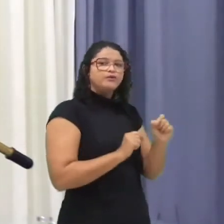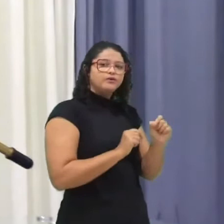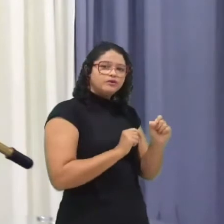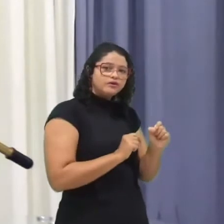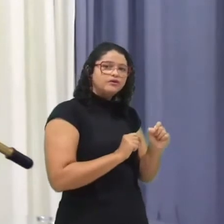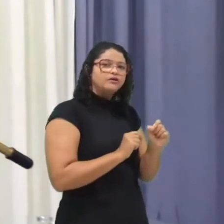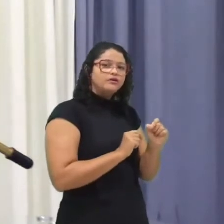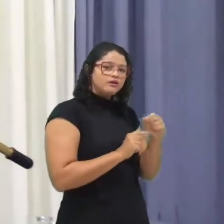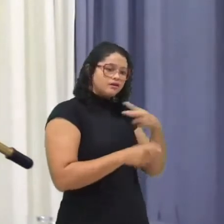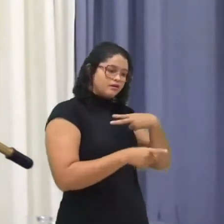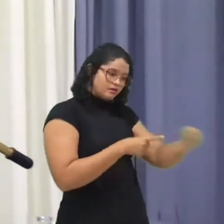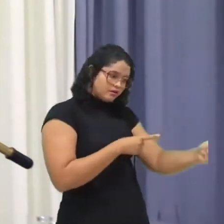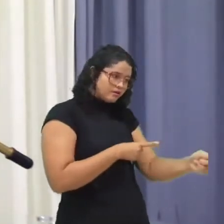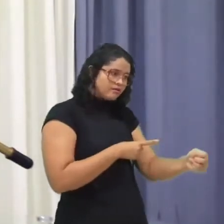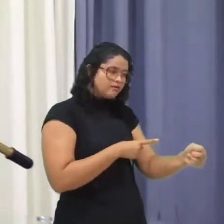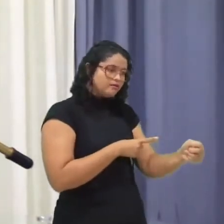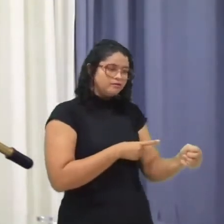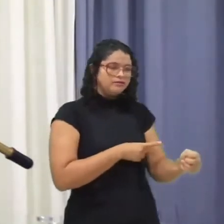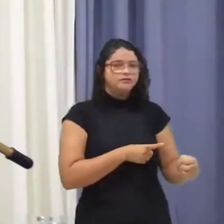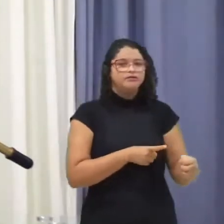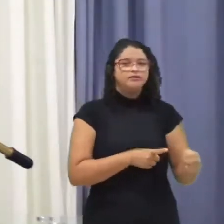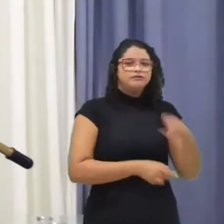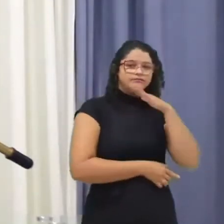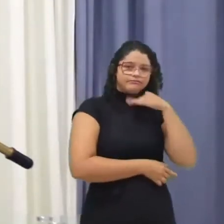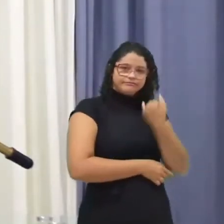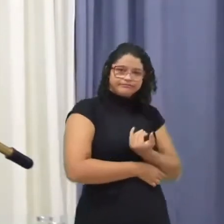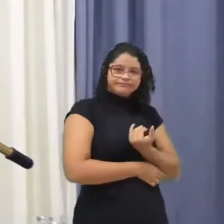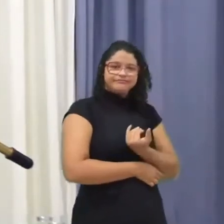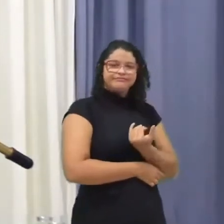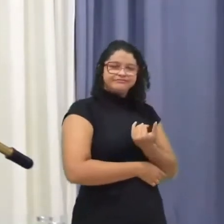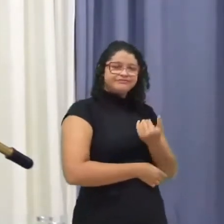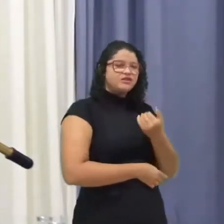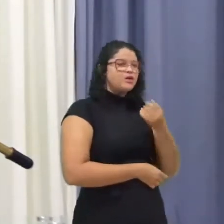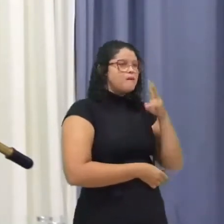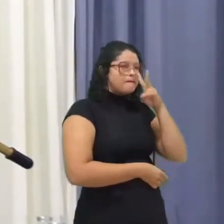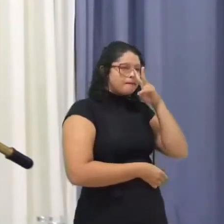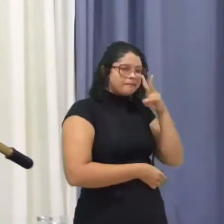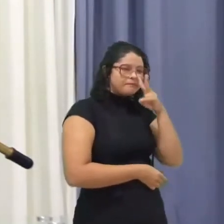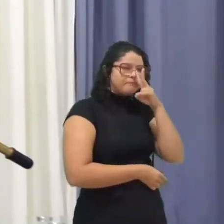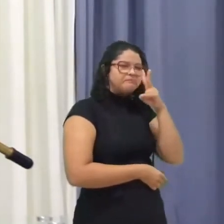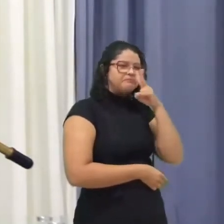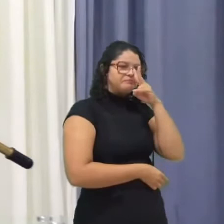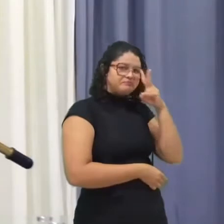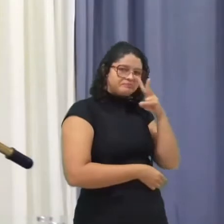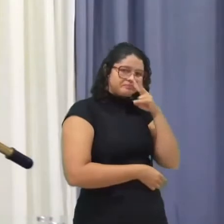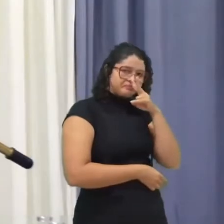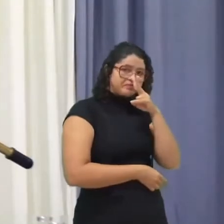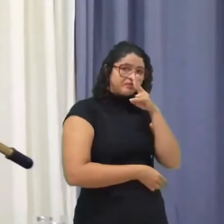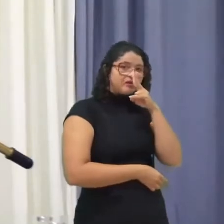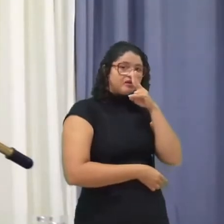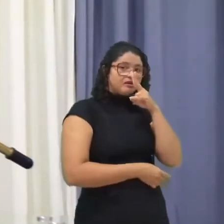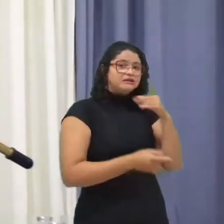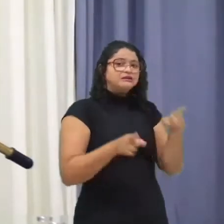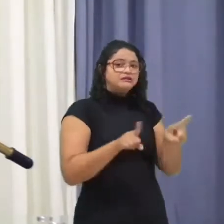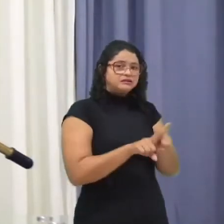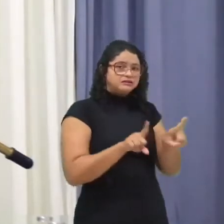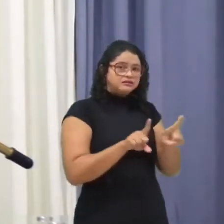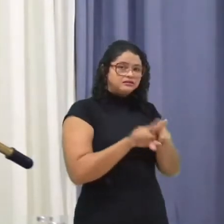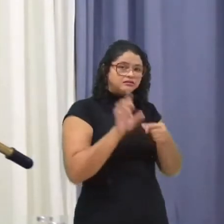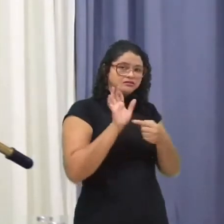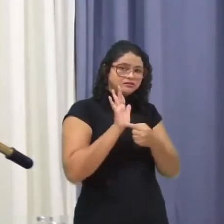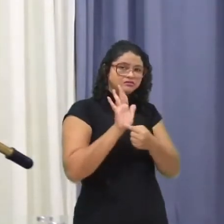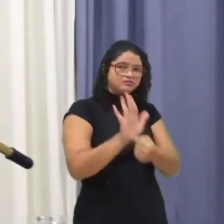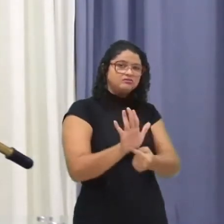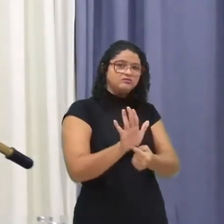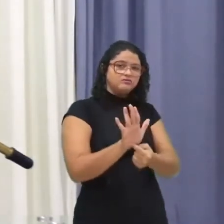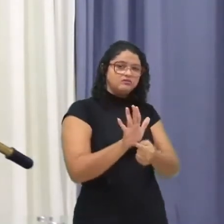vitória de Cristo mediante a sua morte sobre os poderes hostis das trevas. Uma sugestão